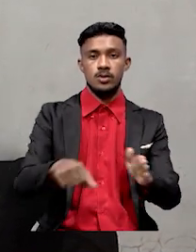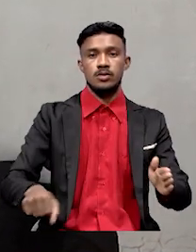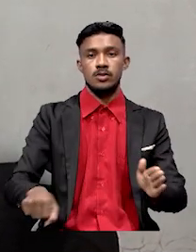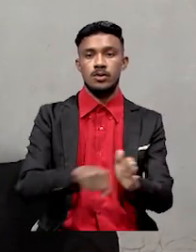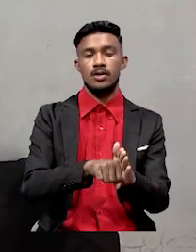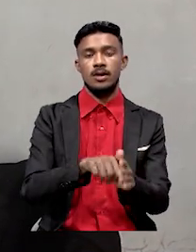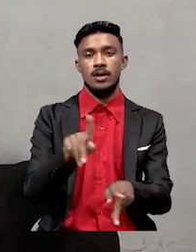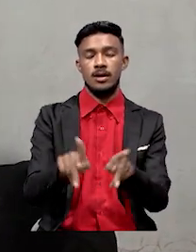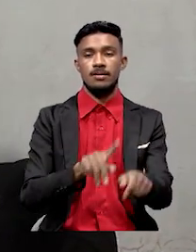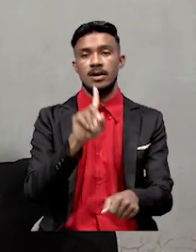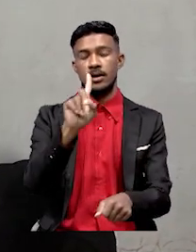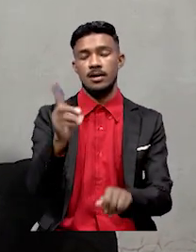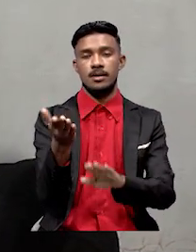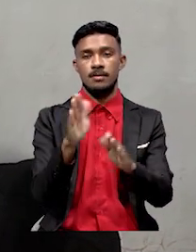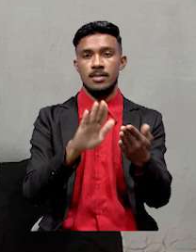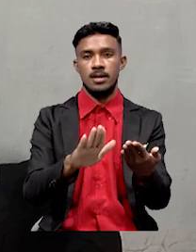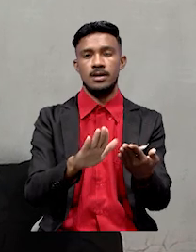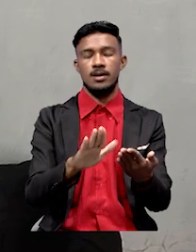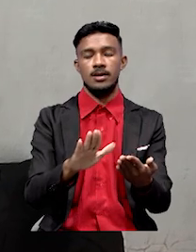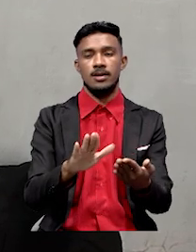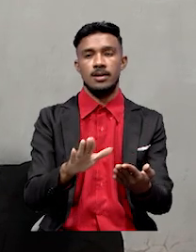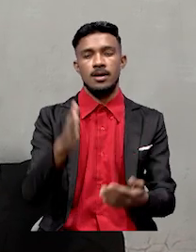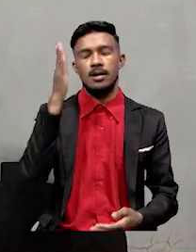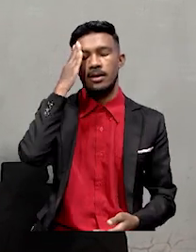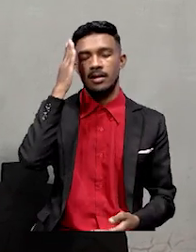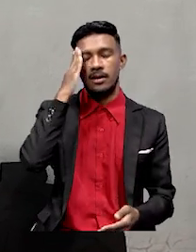investigação criminal nacional maka atene nene proceso.